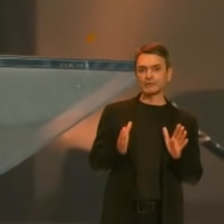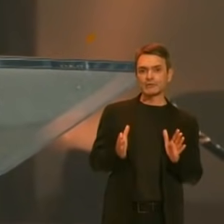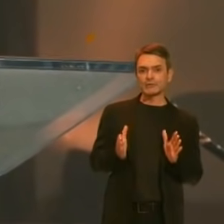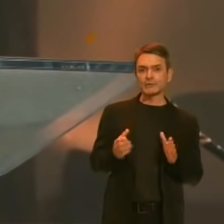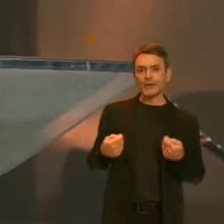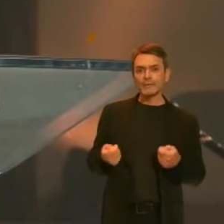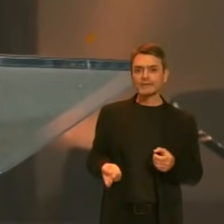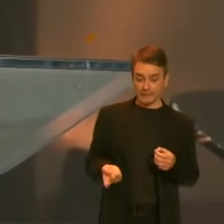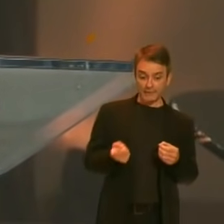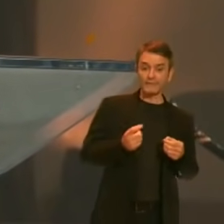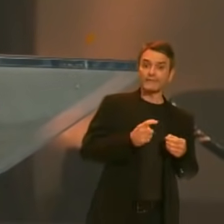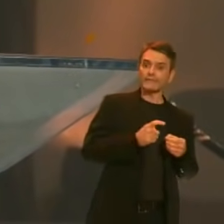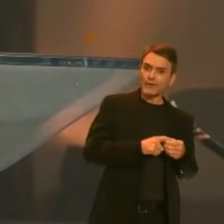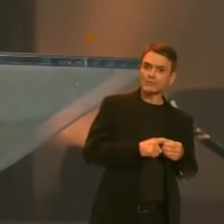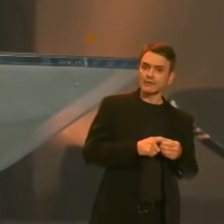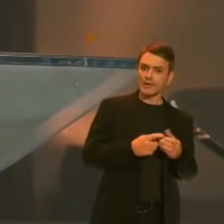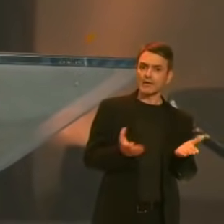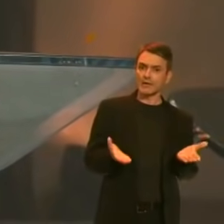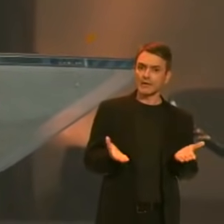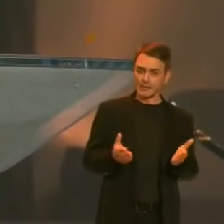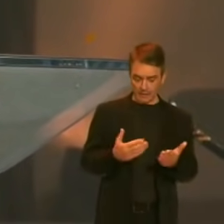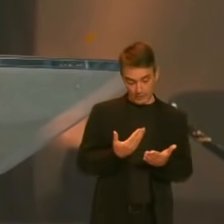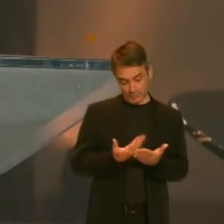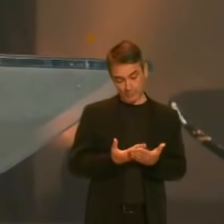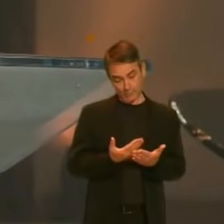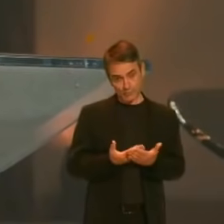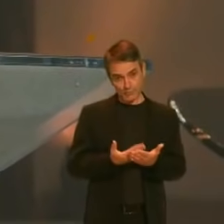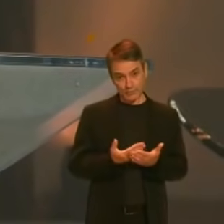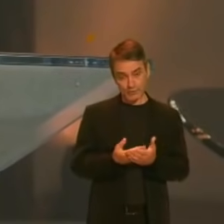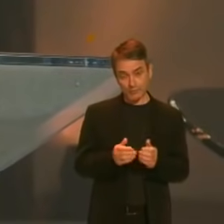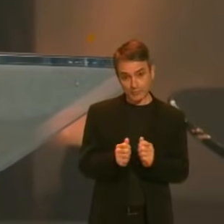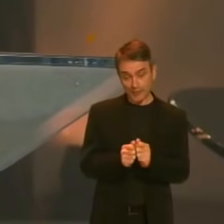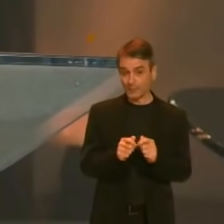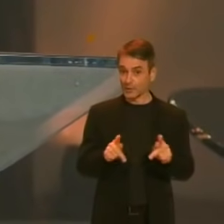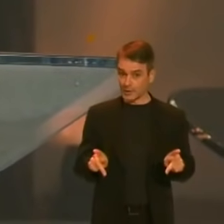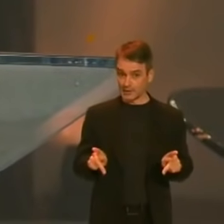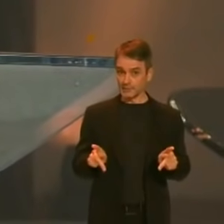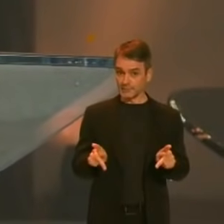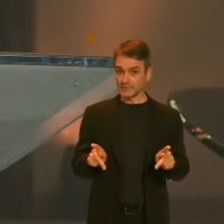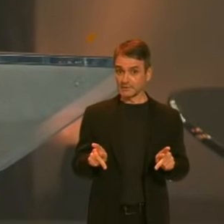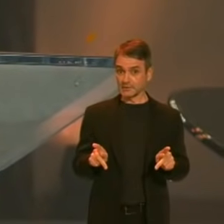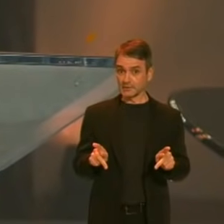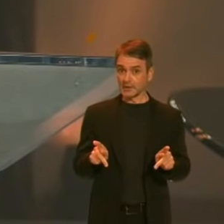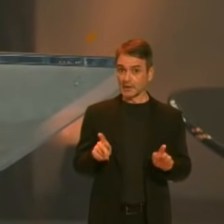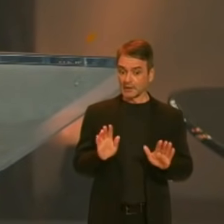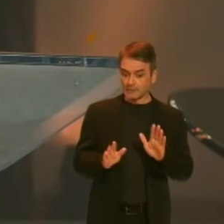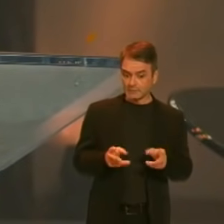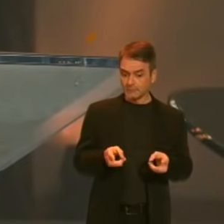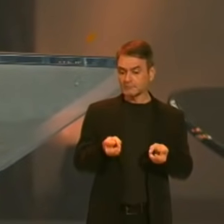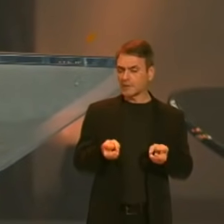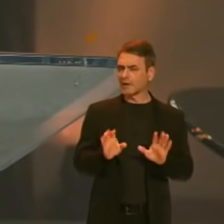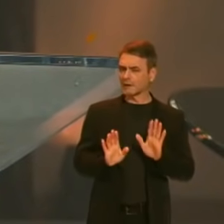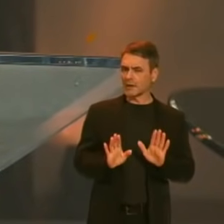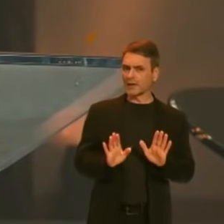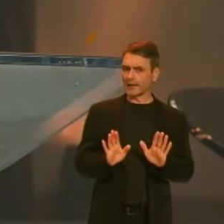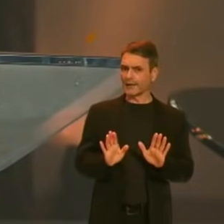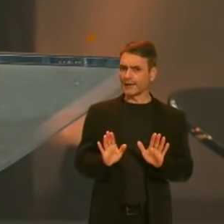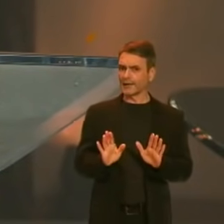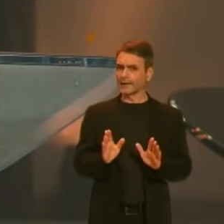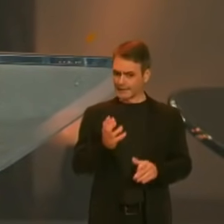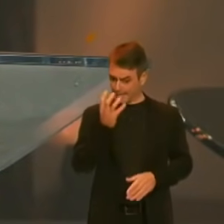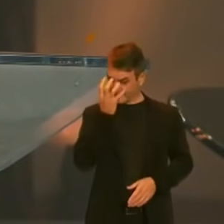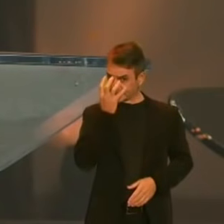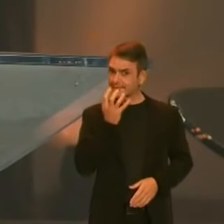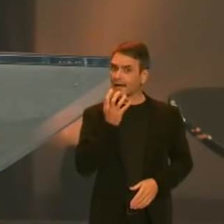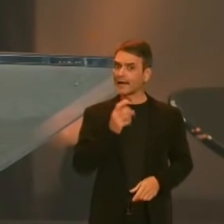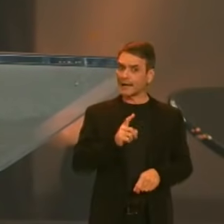de voltar. E quando a gente está estudando, como está estudando o Apocalipse, a gente vê que esse não é tempo de brincadeira, esse é tempo